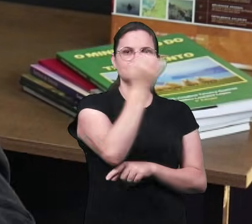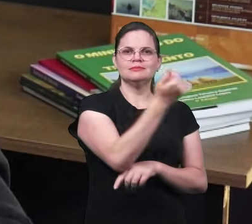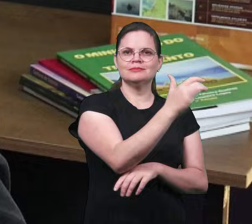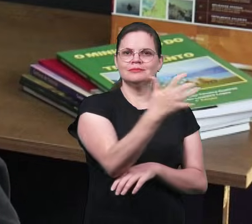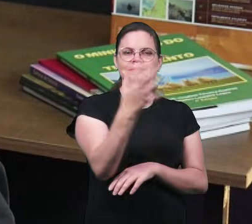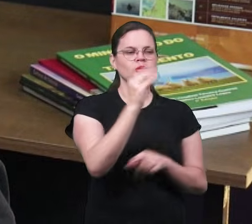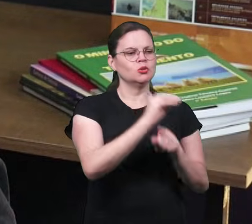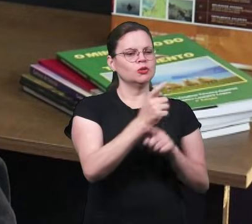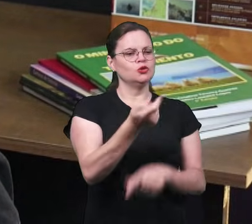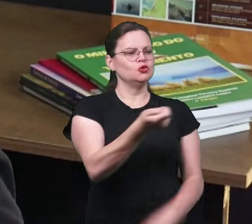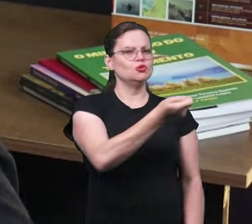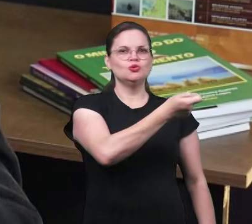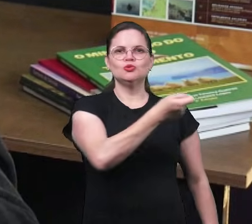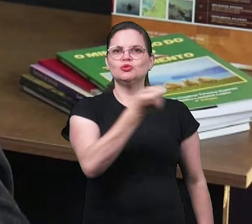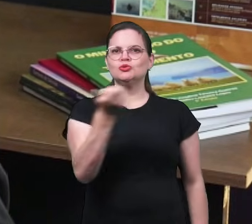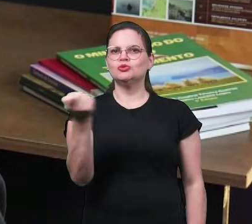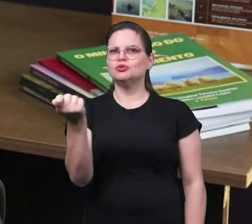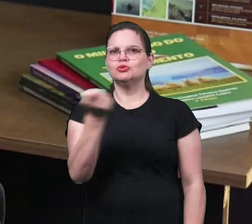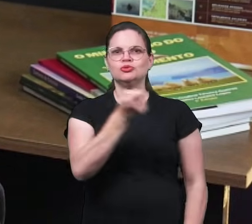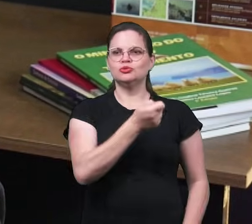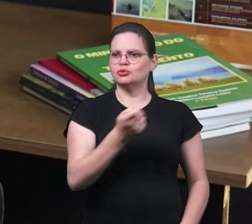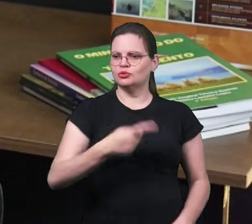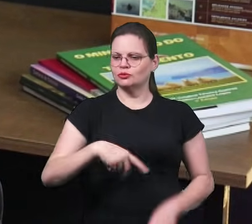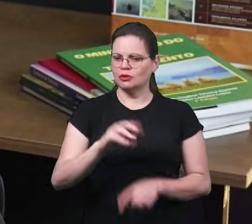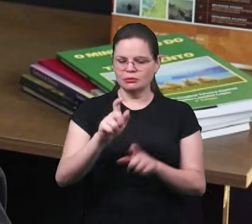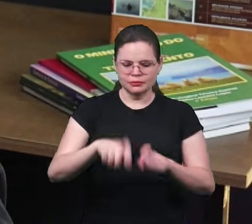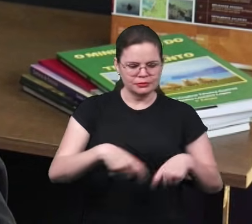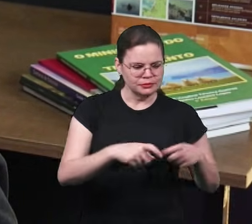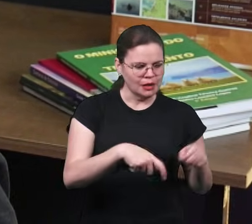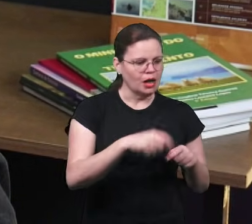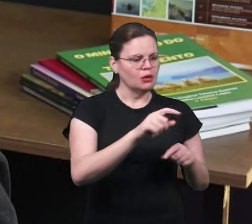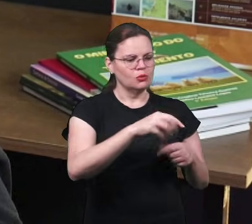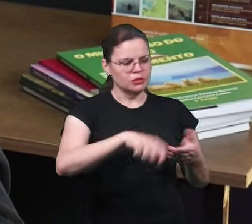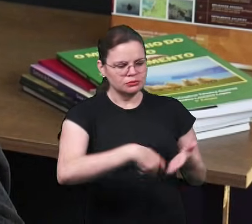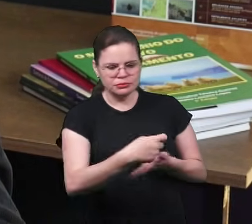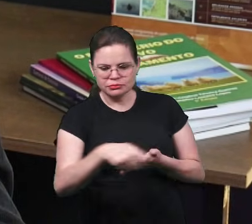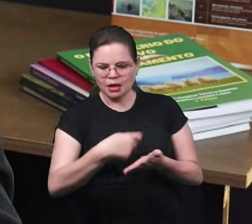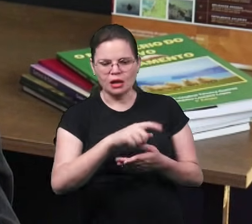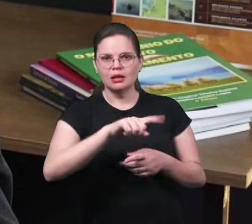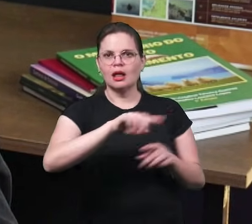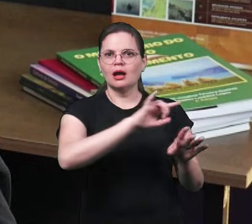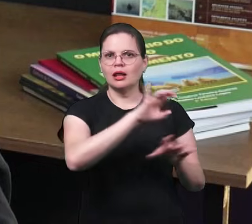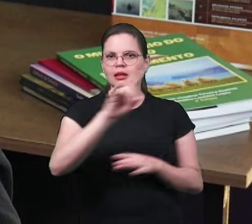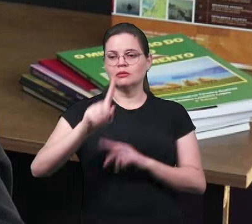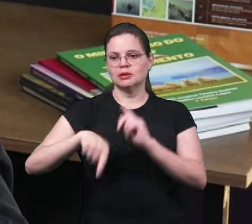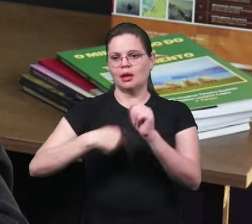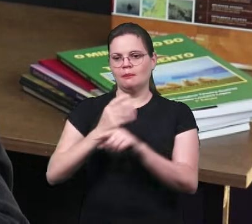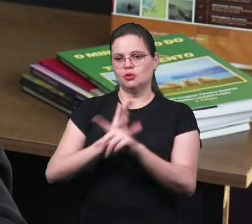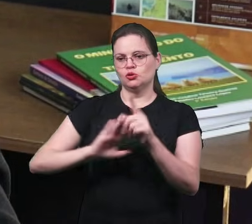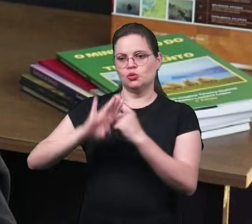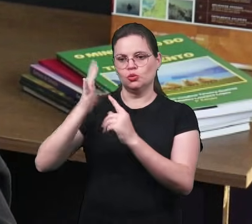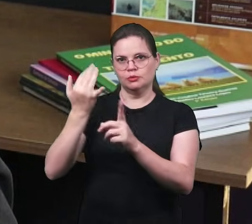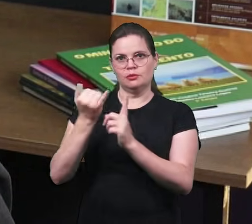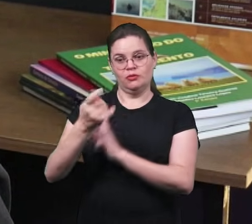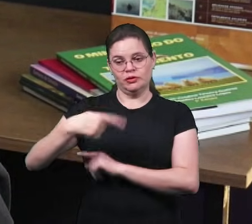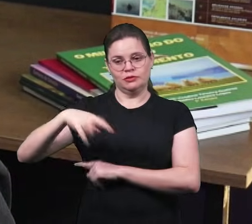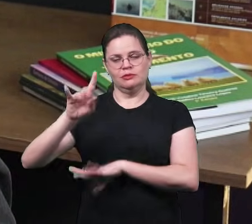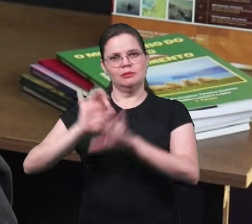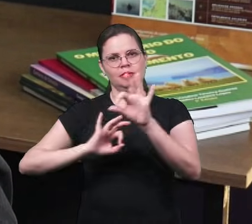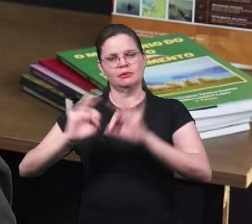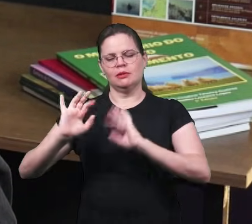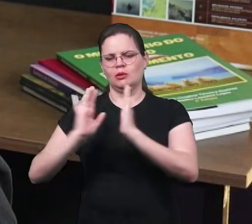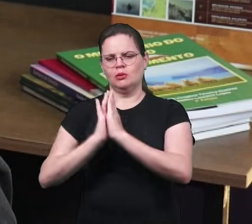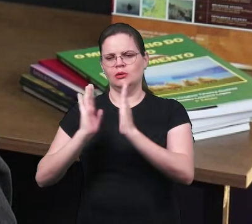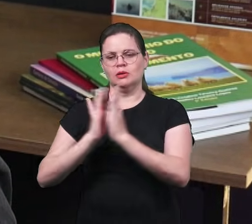de todas as coisas. Vamos para o culto profético, que é o pré-culto. Oramos ao Senhor, preparamos o culto ali,